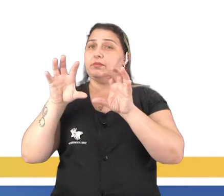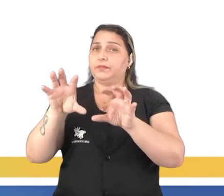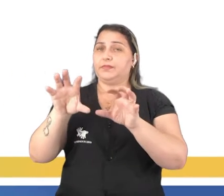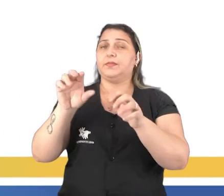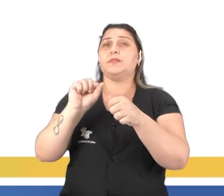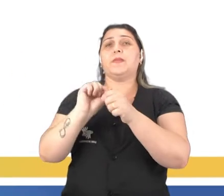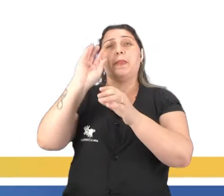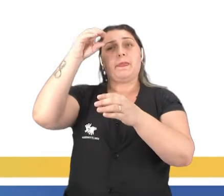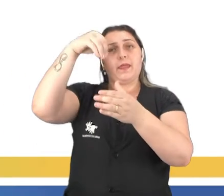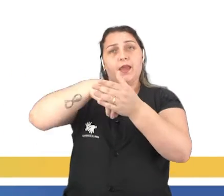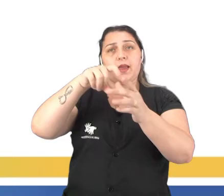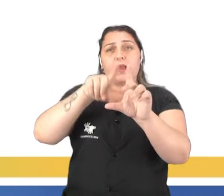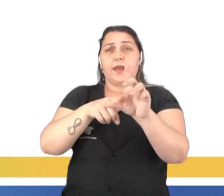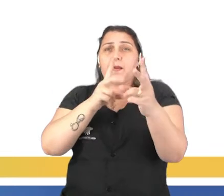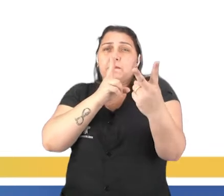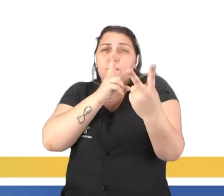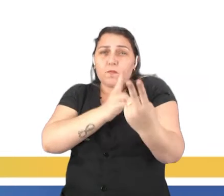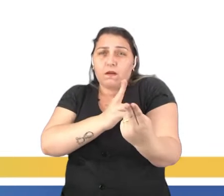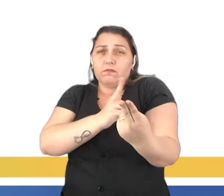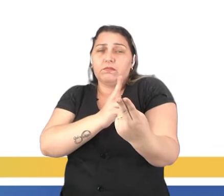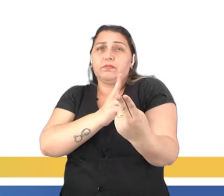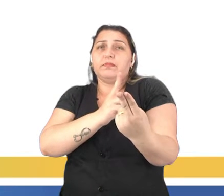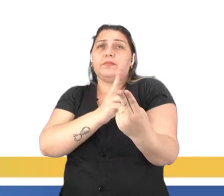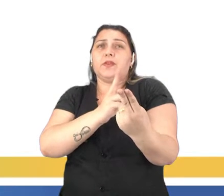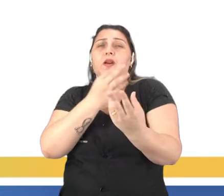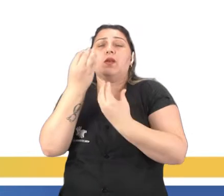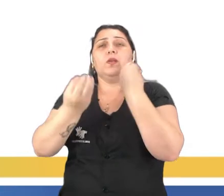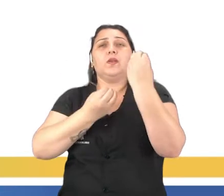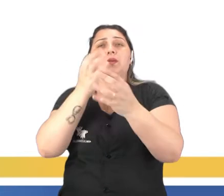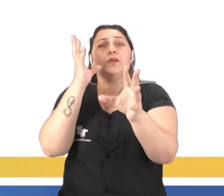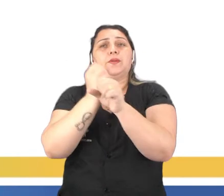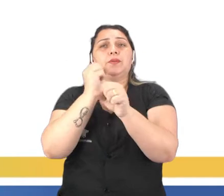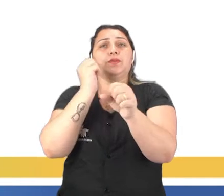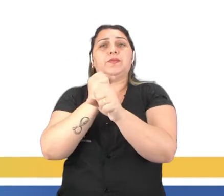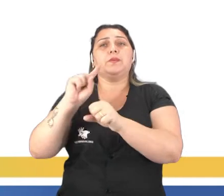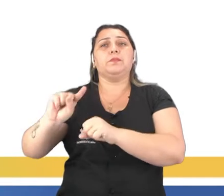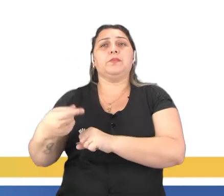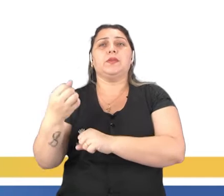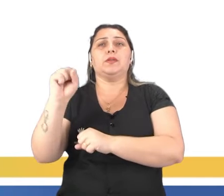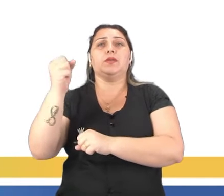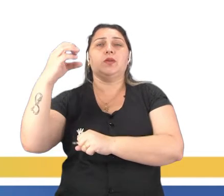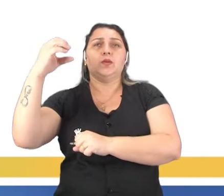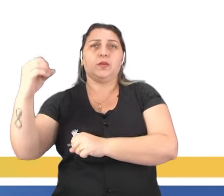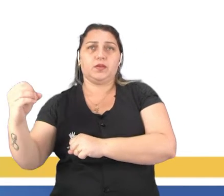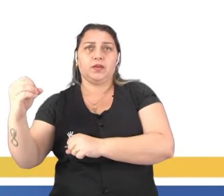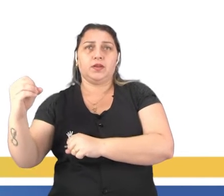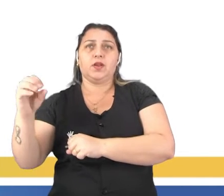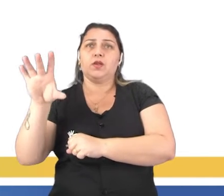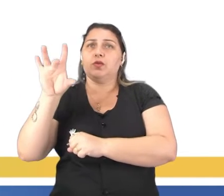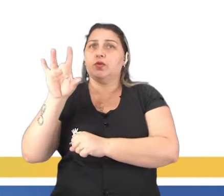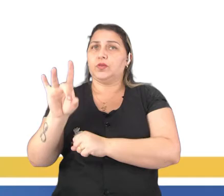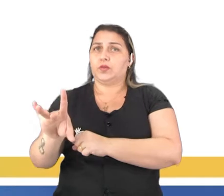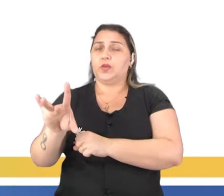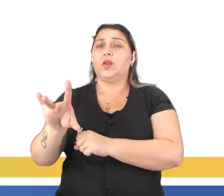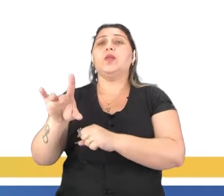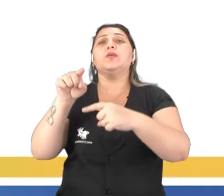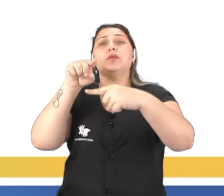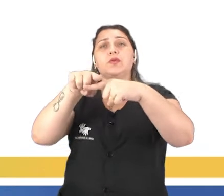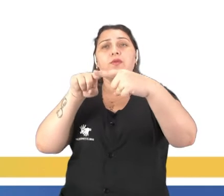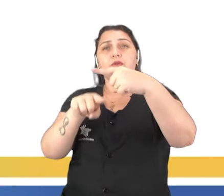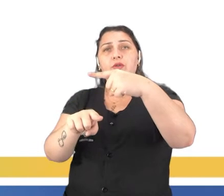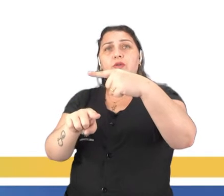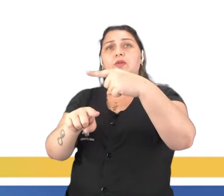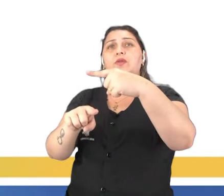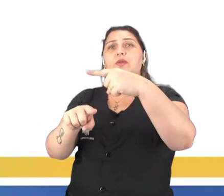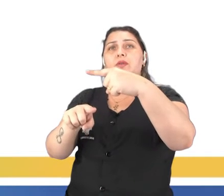ângulos internos têm a mesma medida, não é mesmo? Então, como a soma deles vale 1080, basta nós dividirmos a